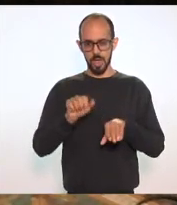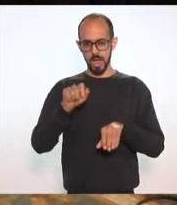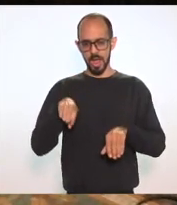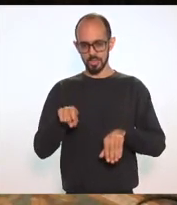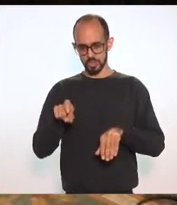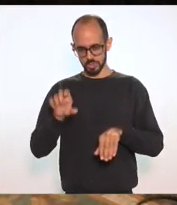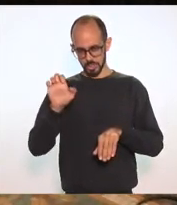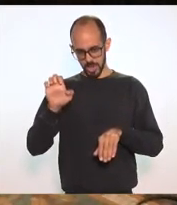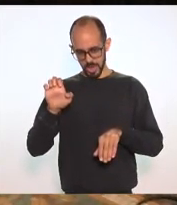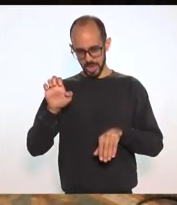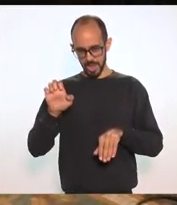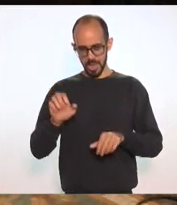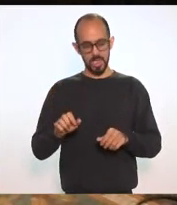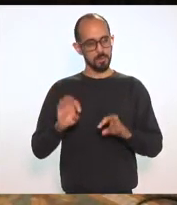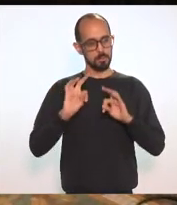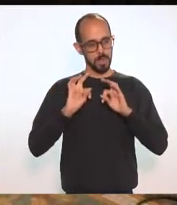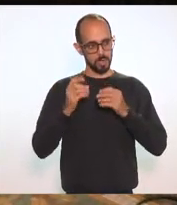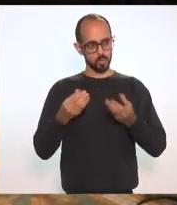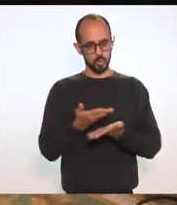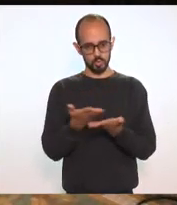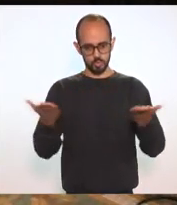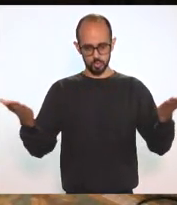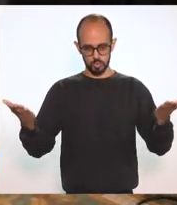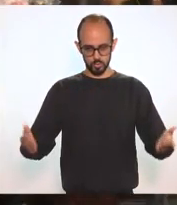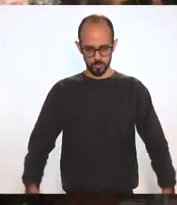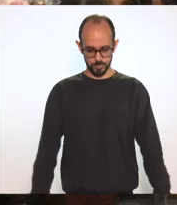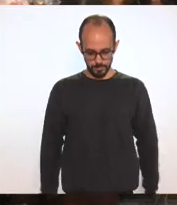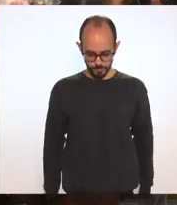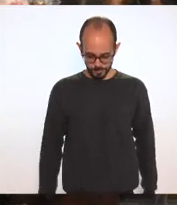axé, axé para quem é também.